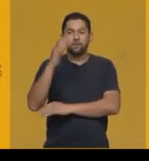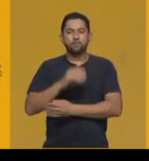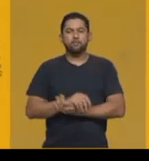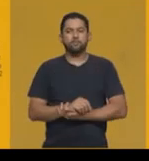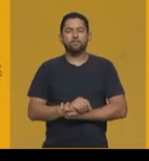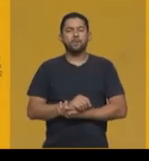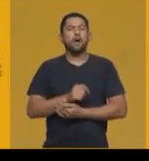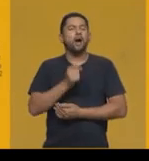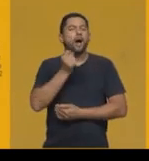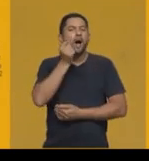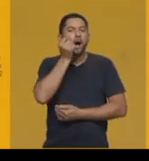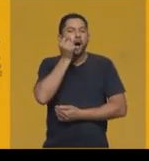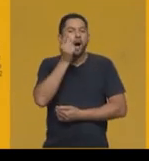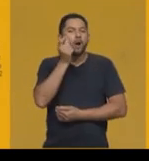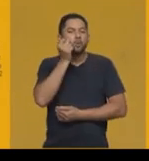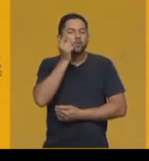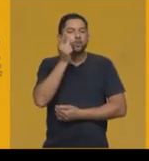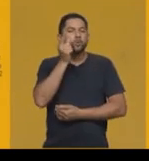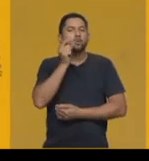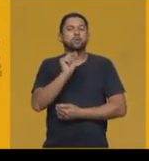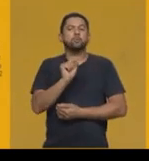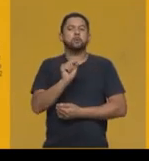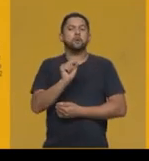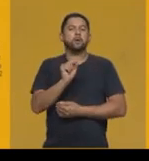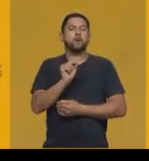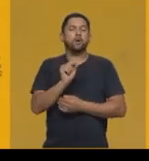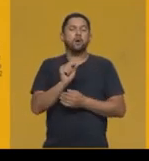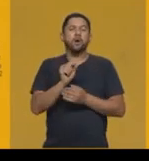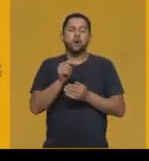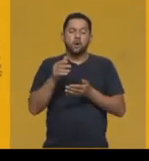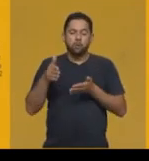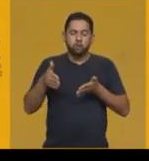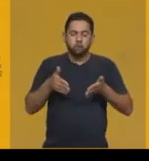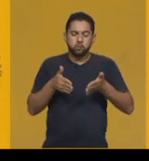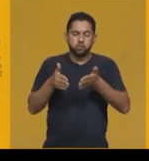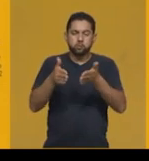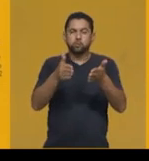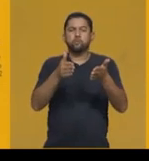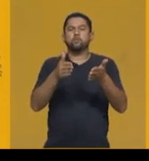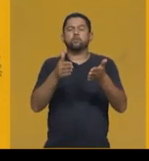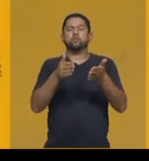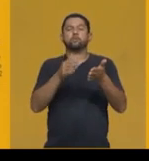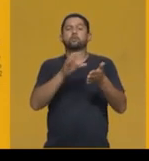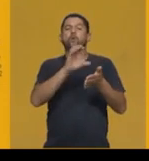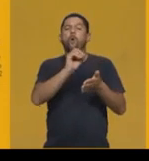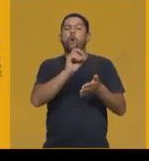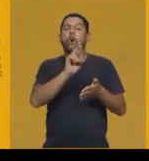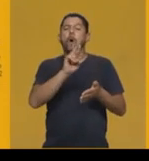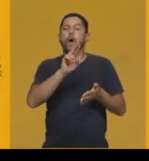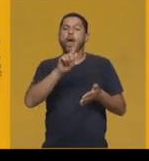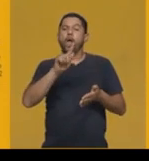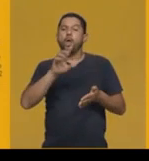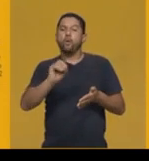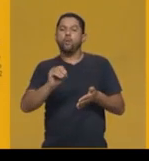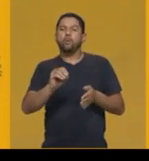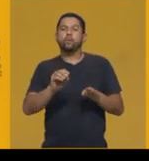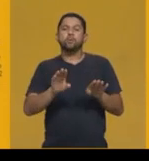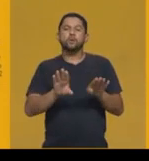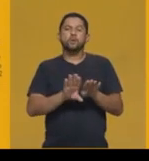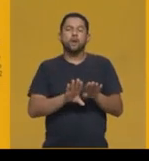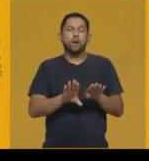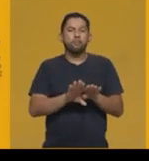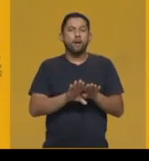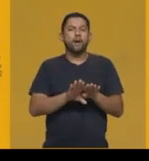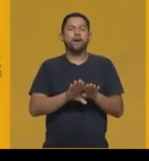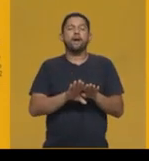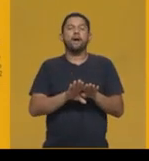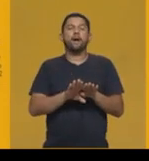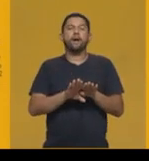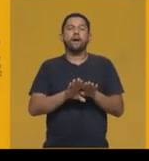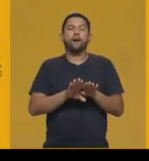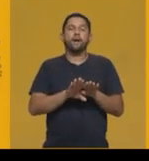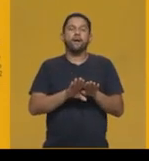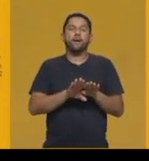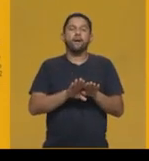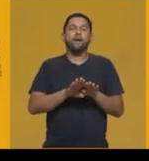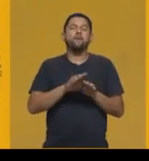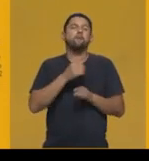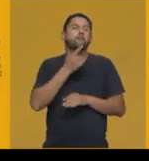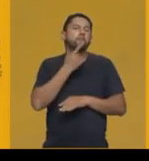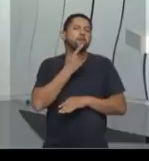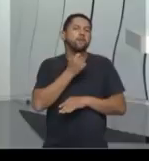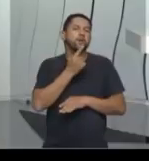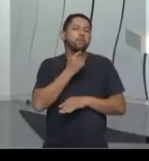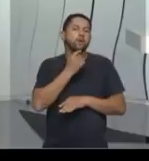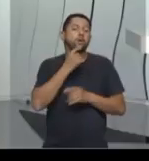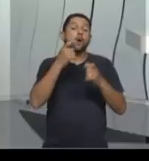que representam os rios, córregos, lagos ou algo do tipo. As áreas em vermelho trabalham muitas vezes a questão da ocupação